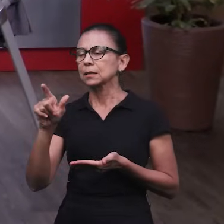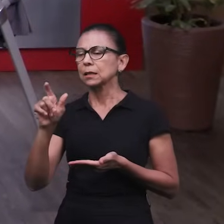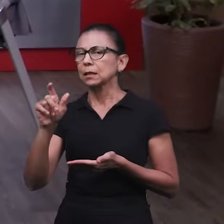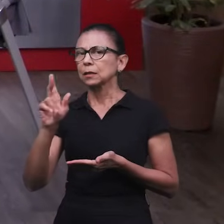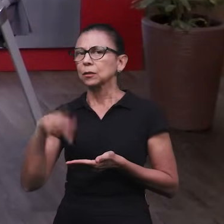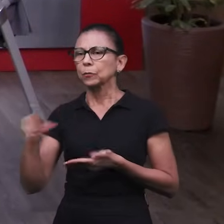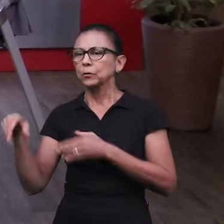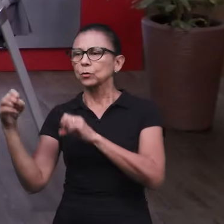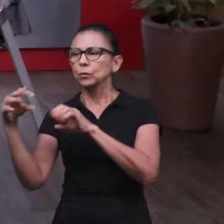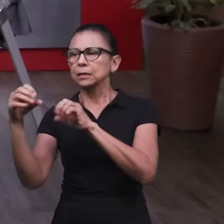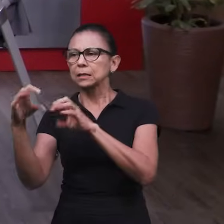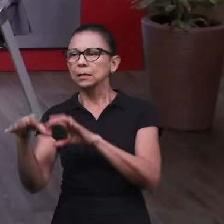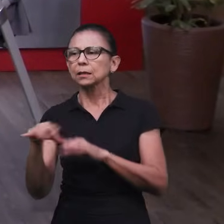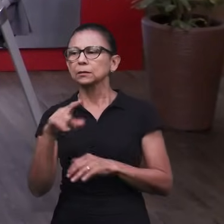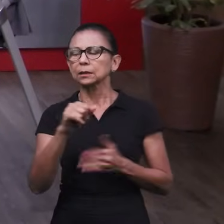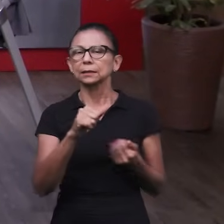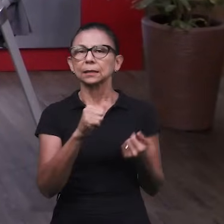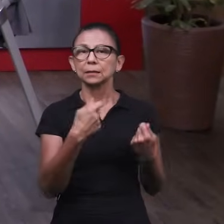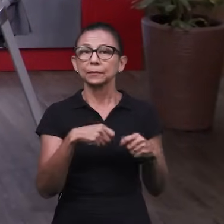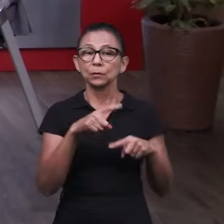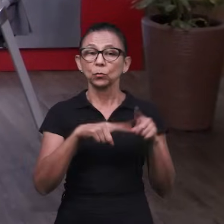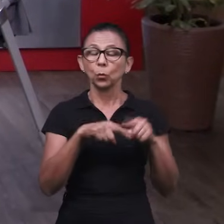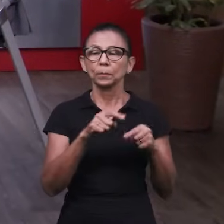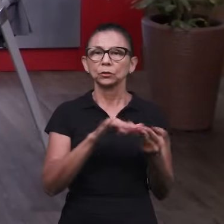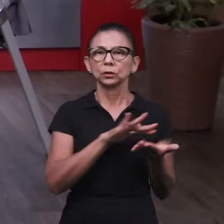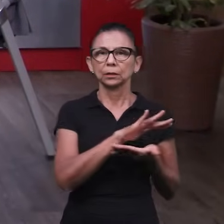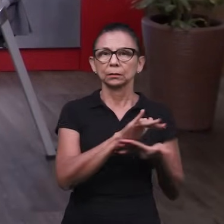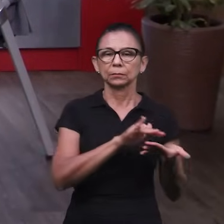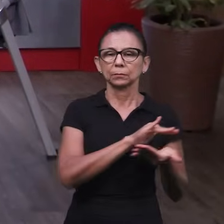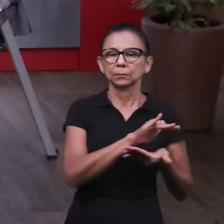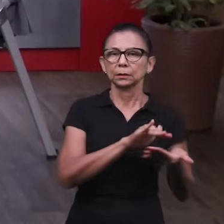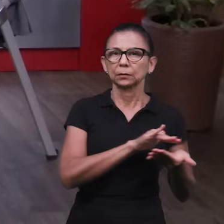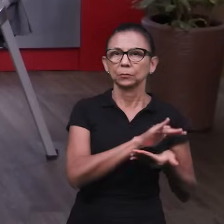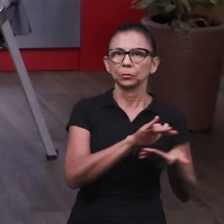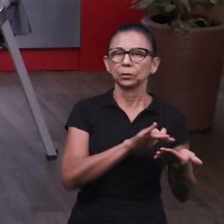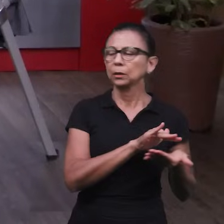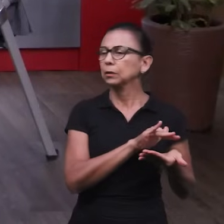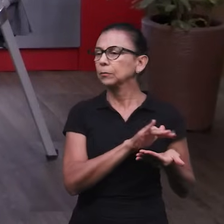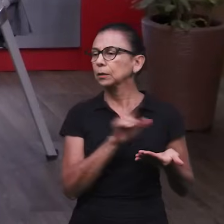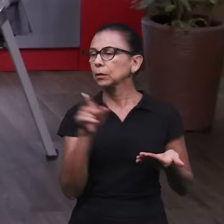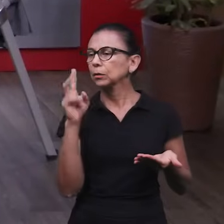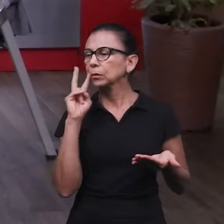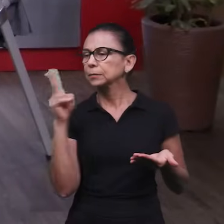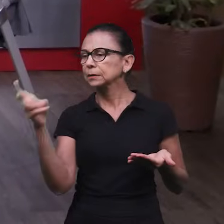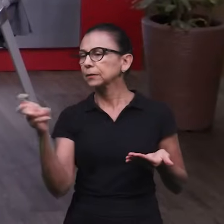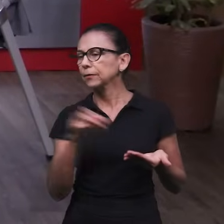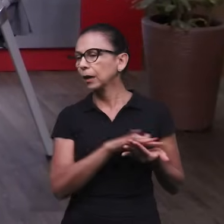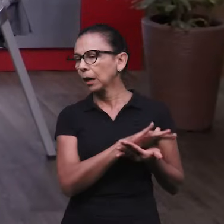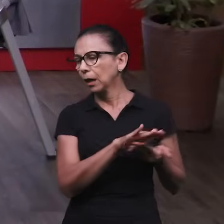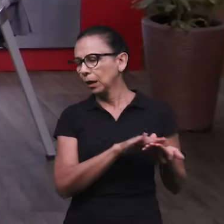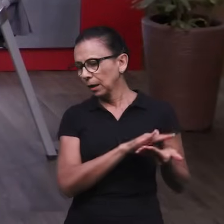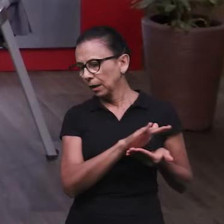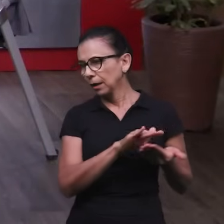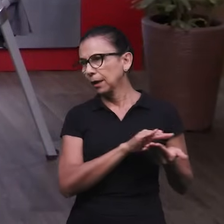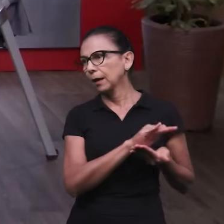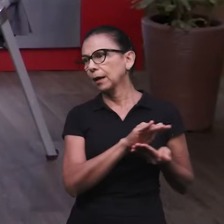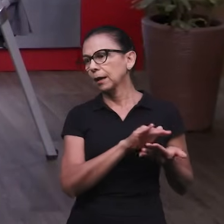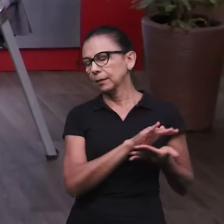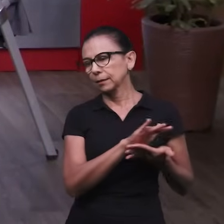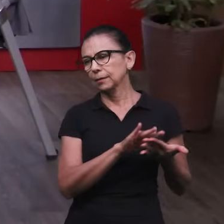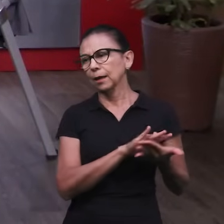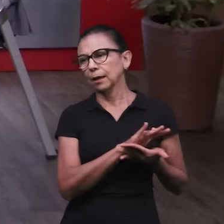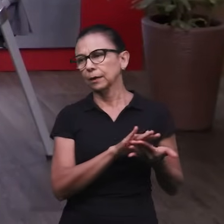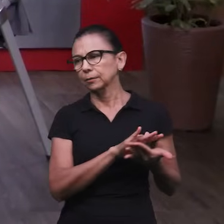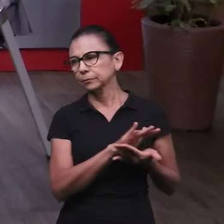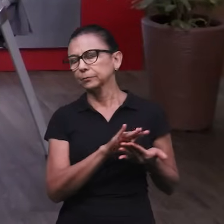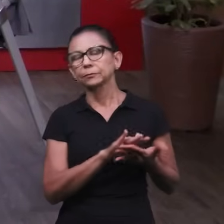precisam manipular um objeto para focar a atenção em alguém que está falando. Por exemplo, porque foi muito tempo de discurso para